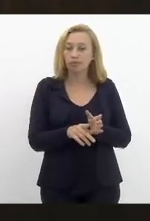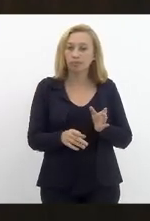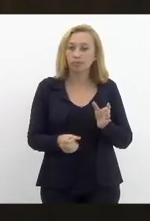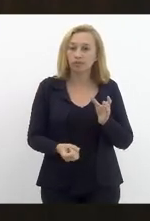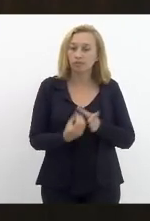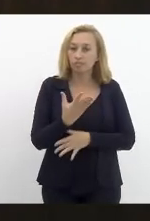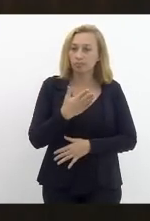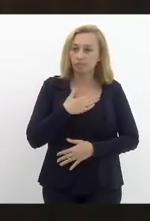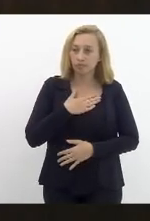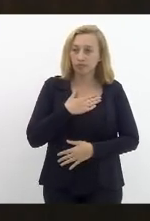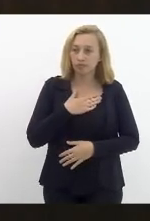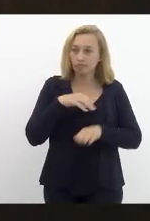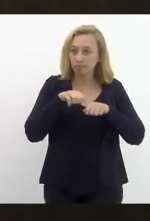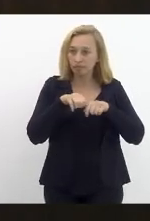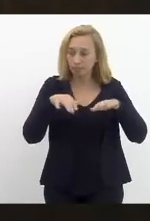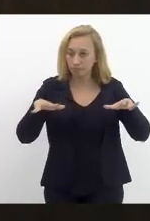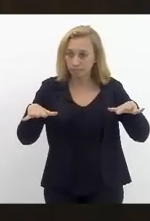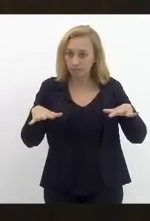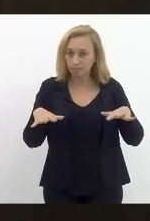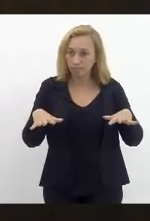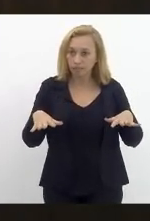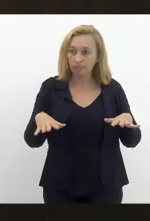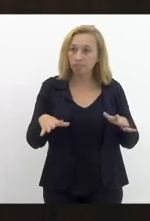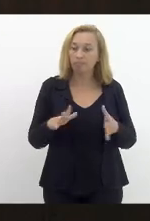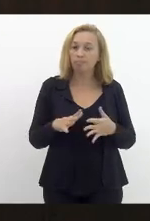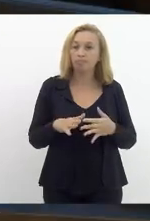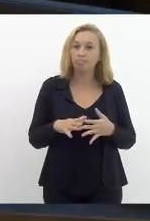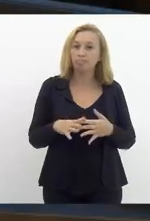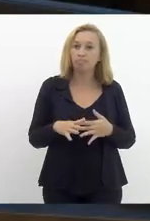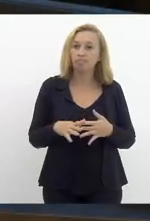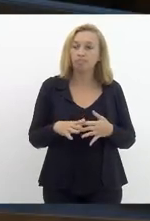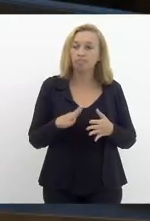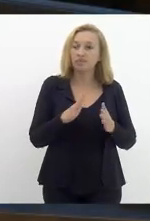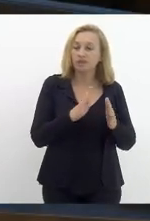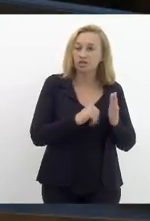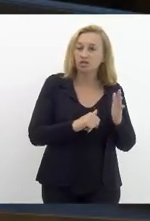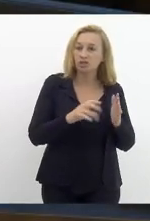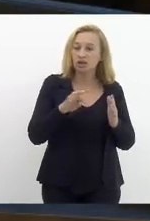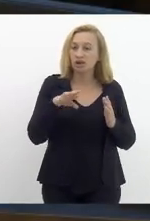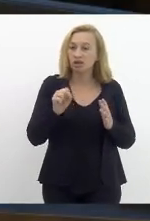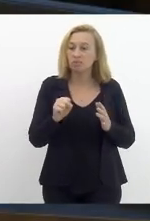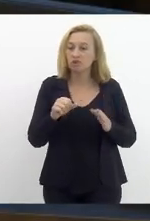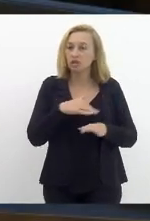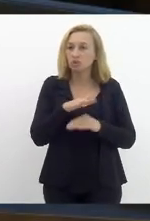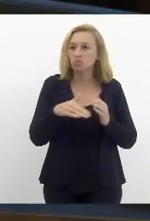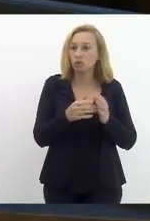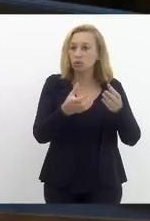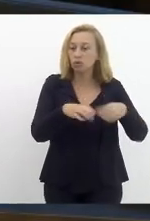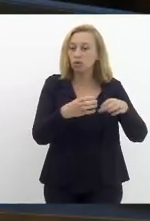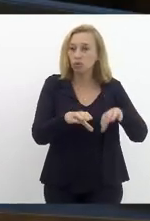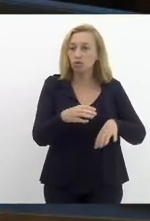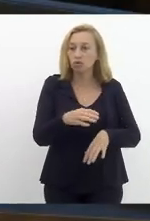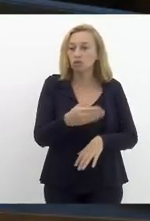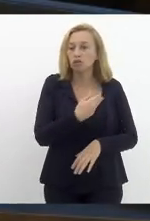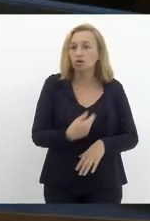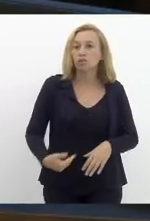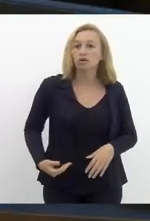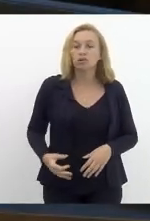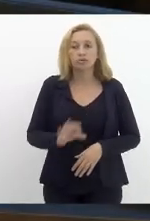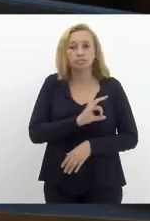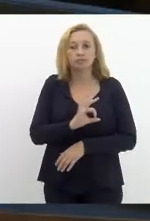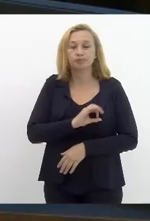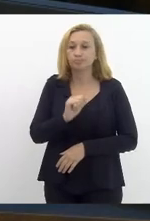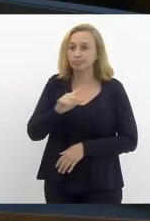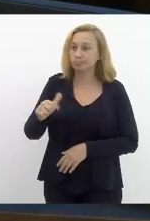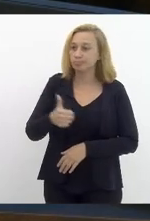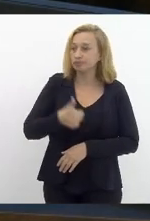é um projeto amplo. Ele acaba com a cláusula de barreira em todos os concursos públicos. O da Polícia Civil vai ser o primeiro a